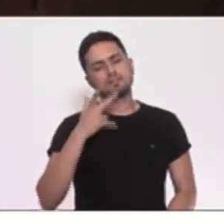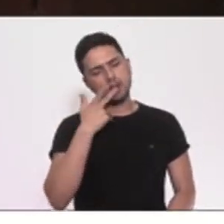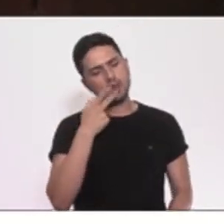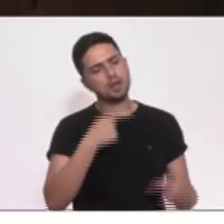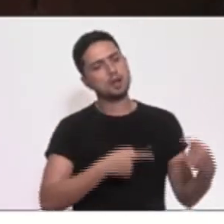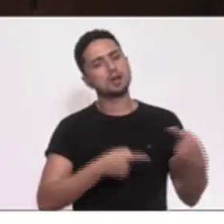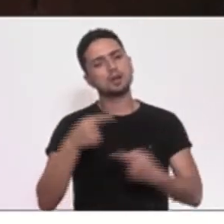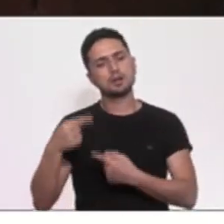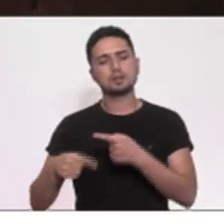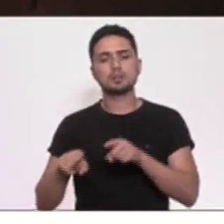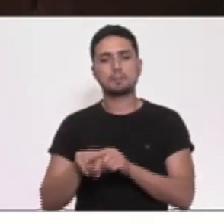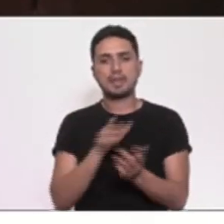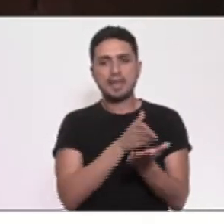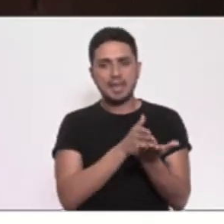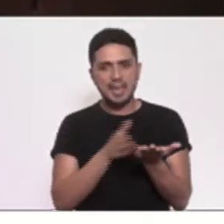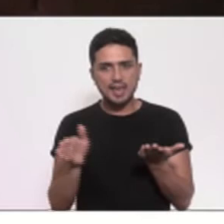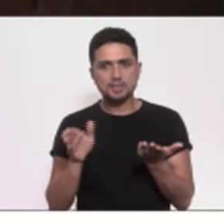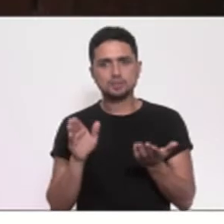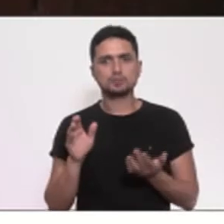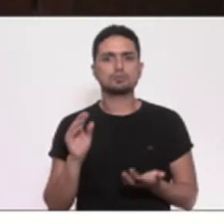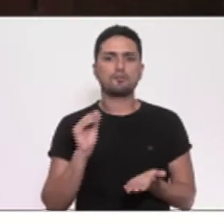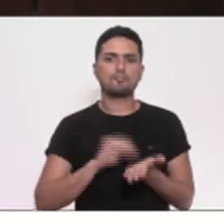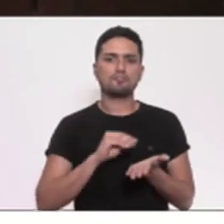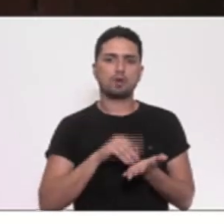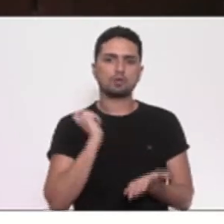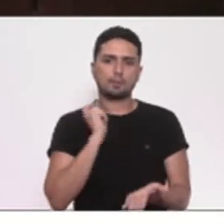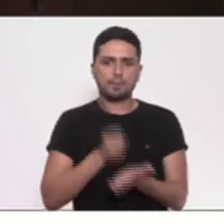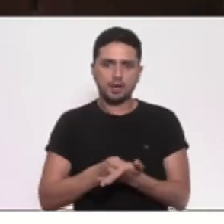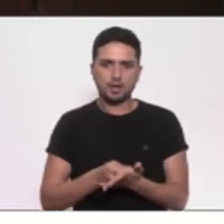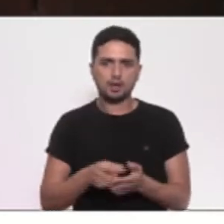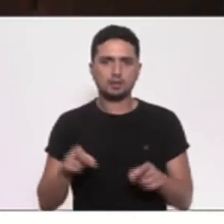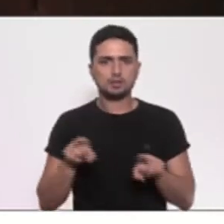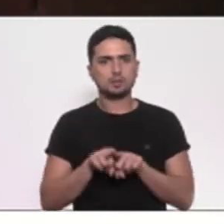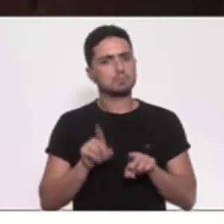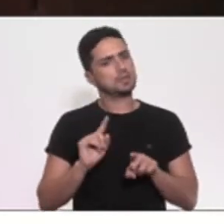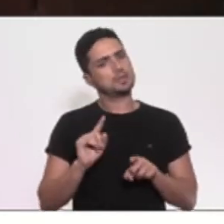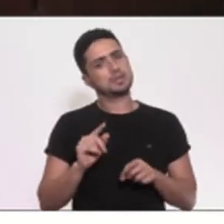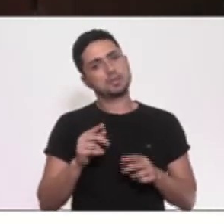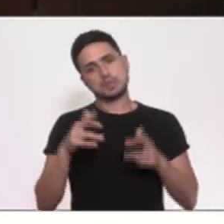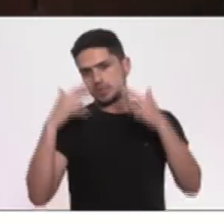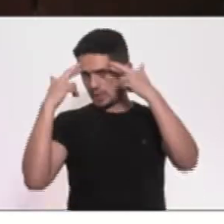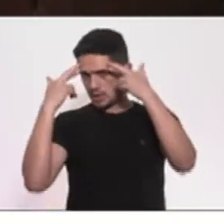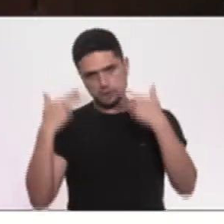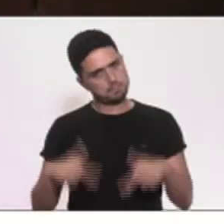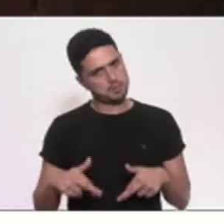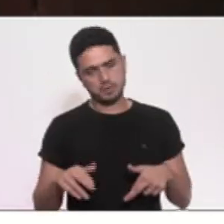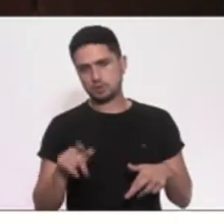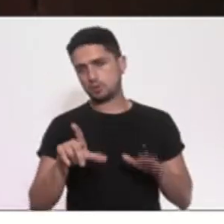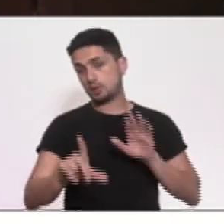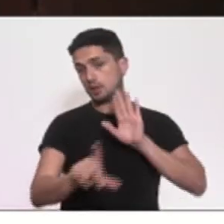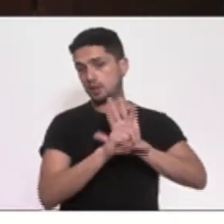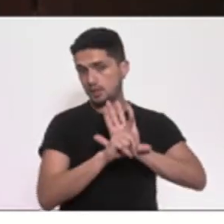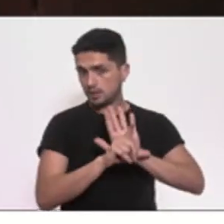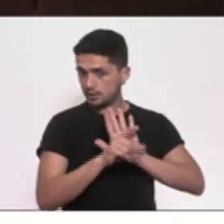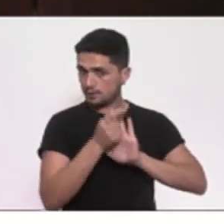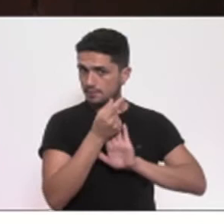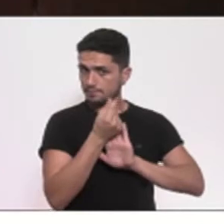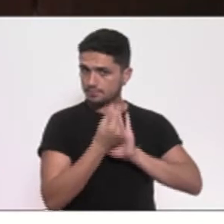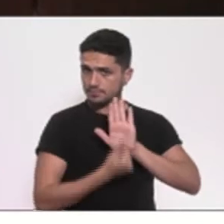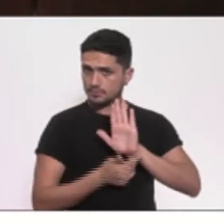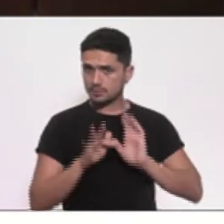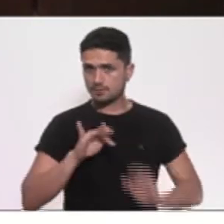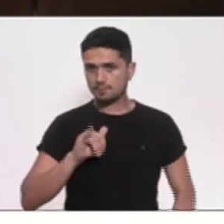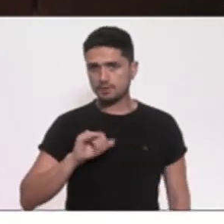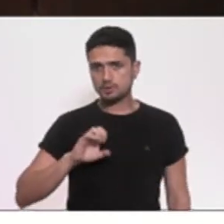a questão dos restos a pagar, a questão de eventuais desrespeitos à lei de responsabilidade fiscal, e tenho a convicção e muita